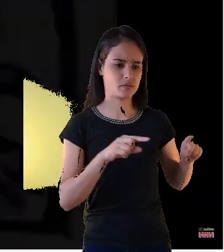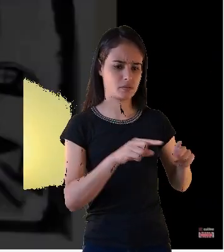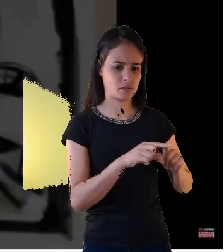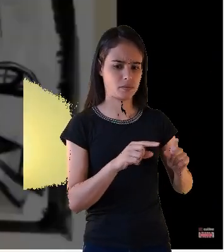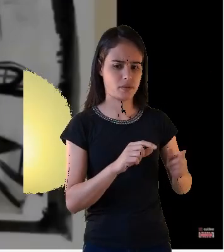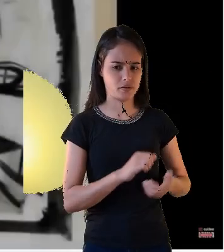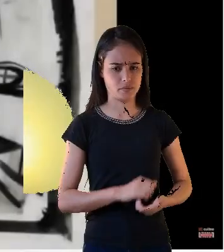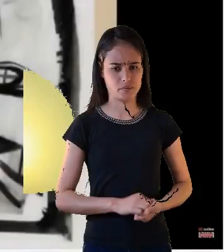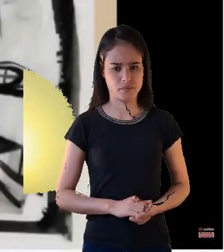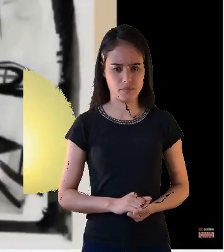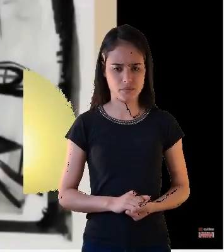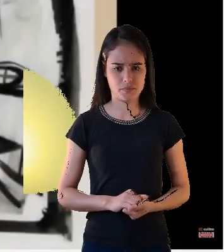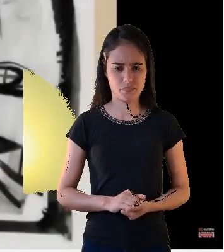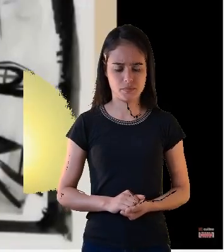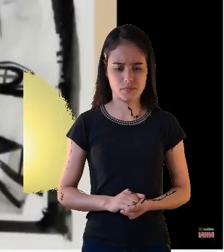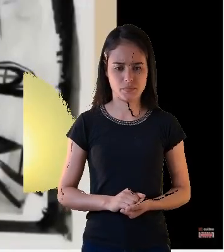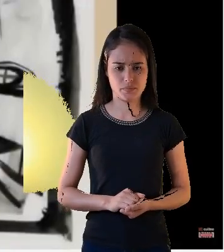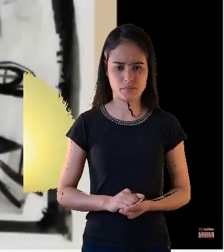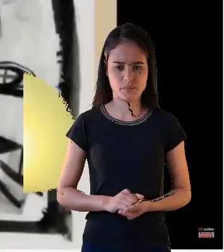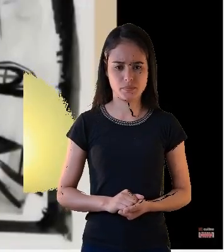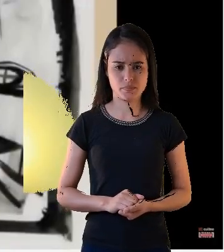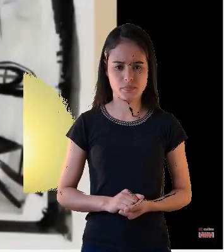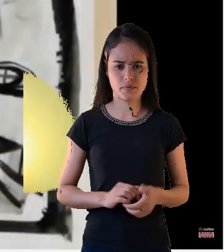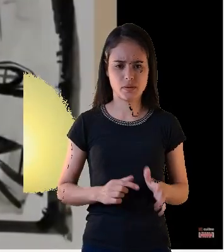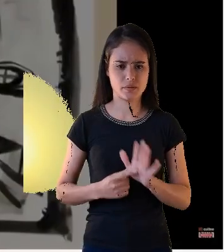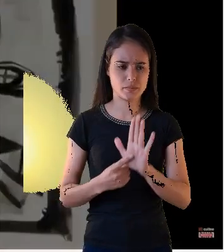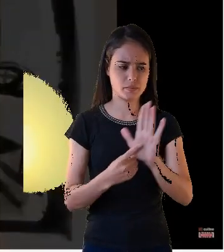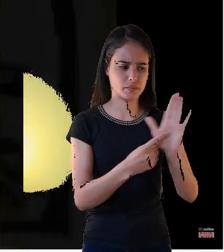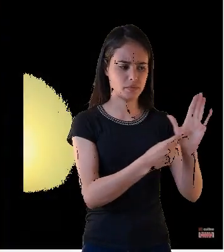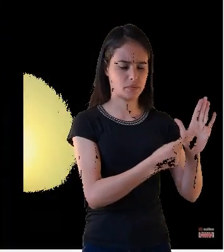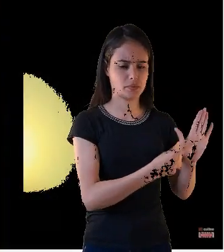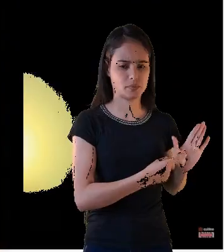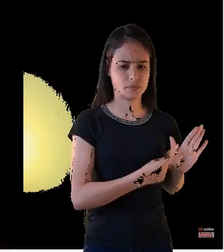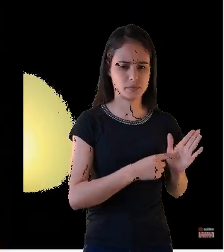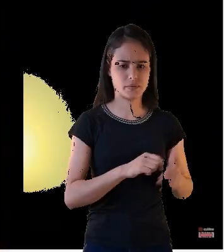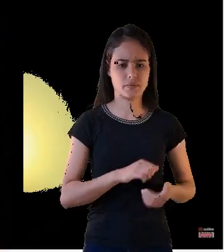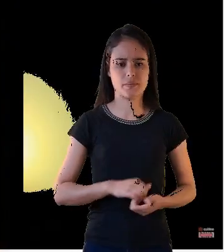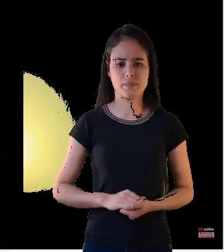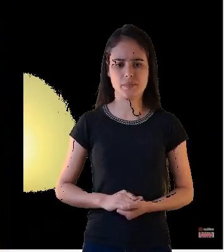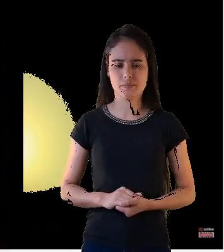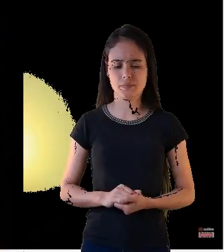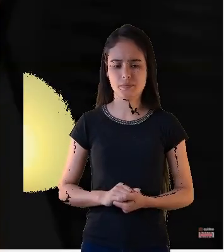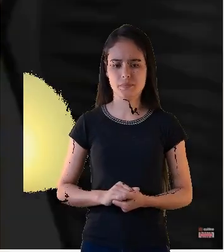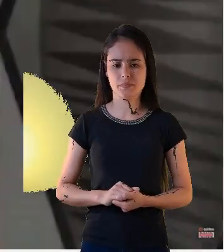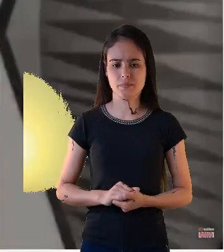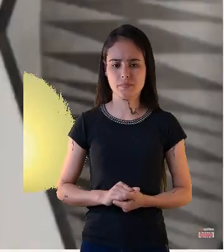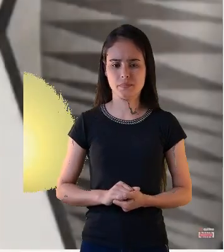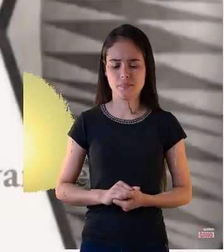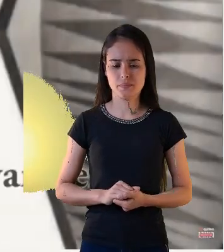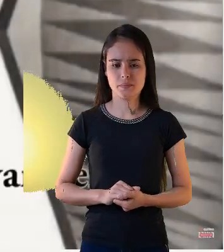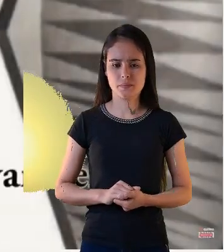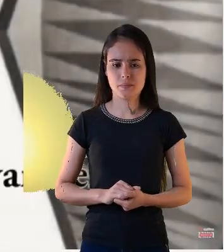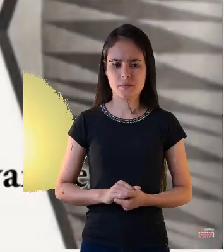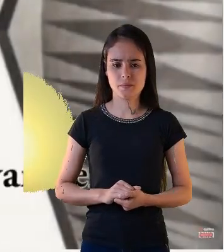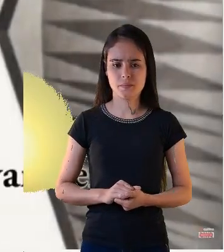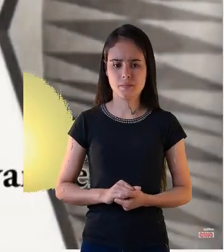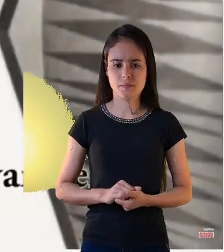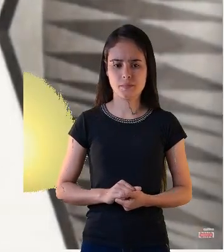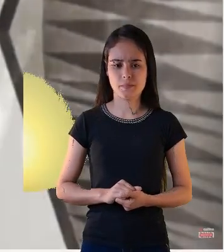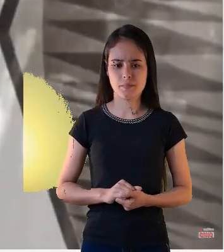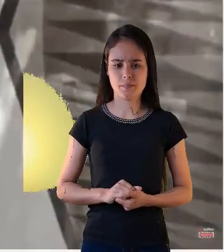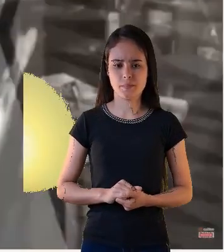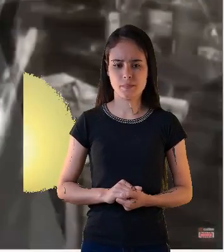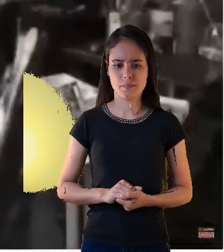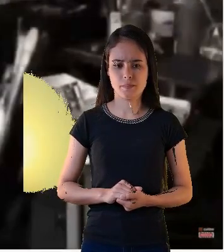Iberê Camargo, Ivan Serpa e muitos outros, além de artistas que colaboraram com cenários e figurino das